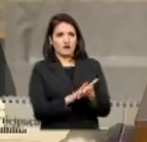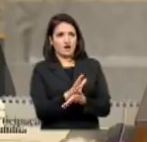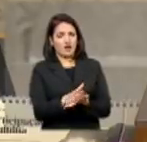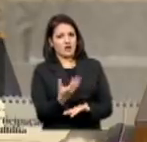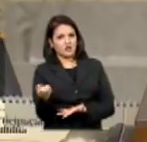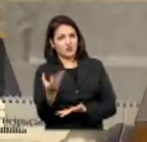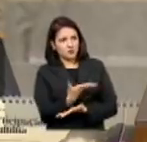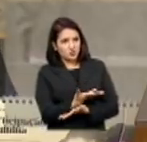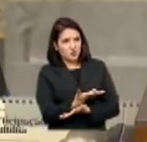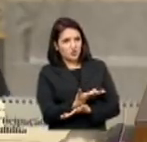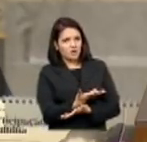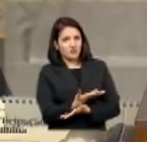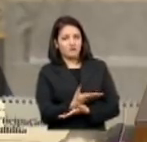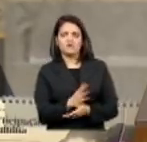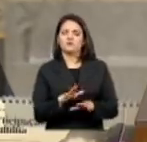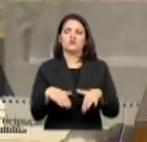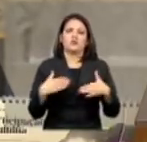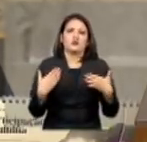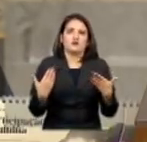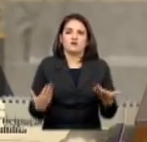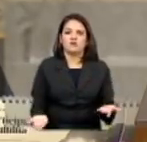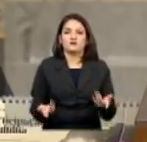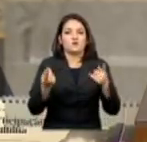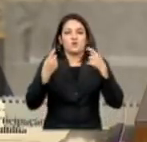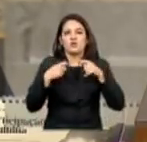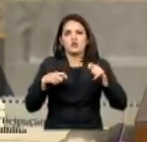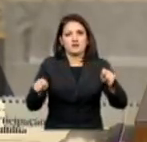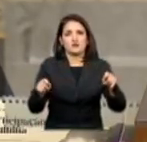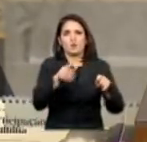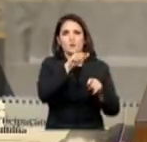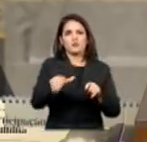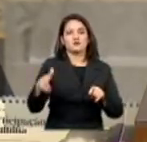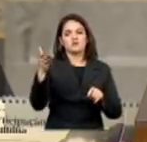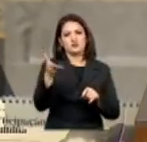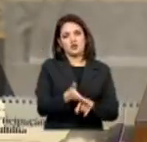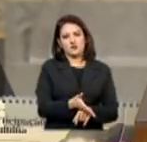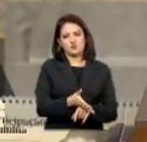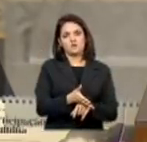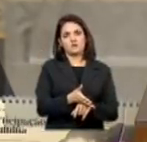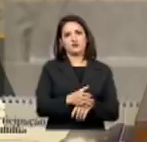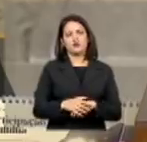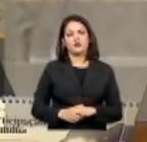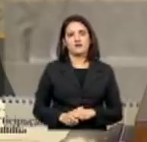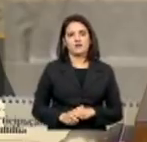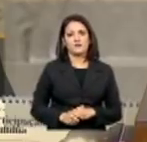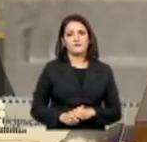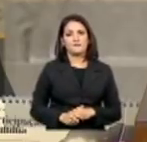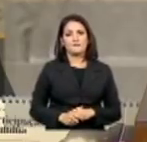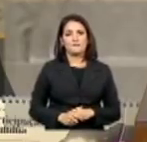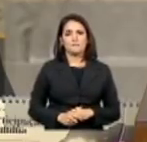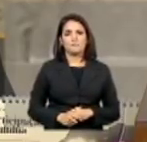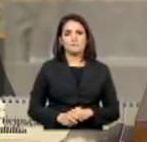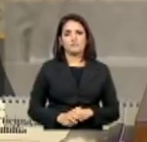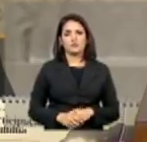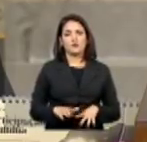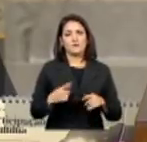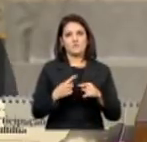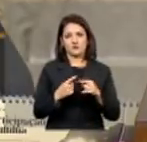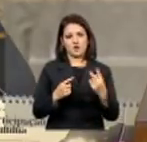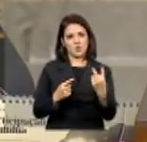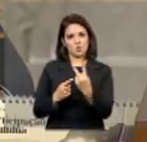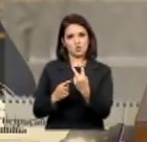finais apresentadas pelo relator então o réu dela tarde exercer plenamente seu direito